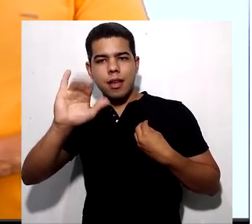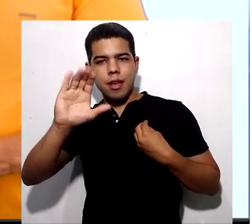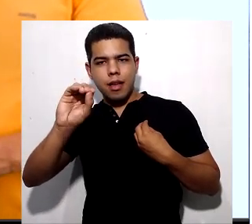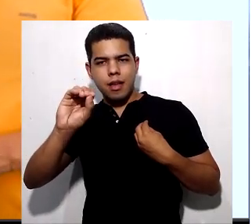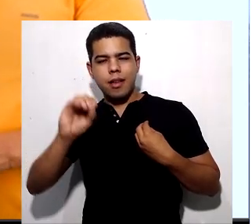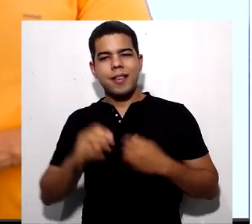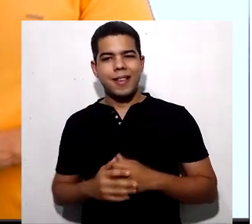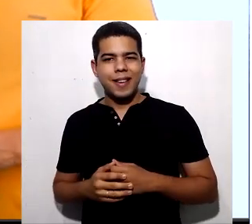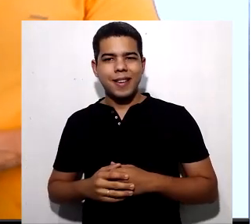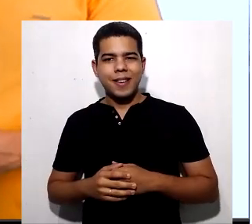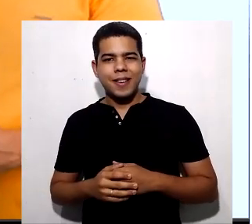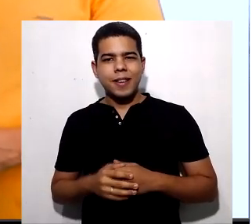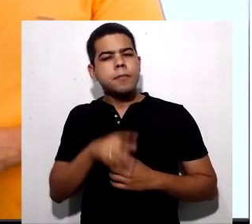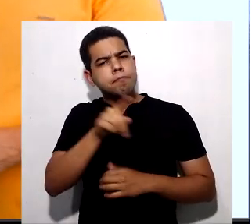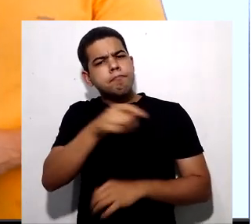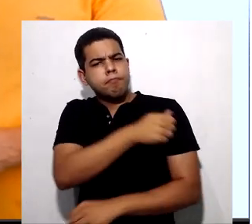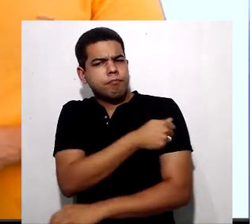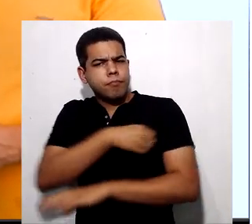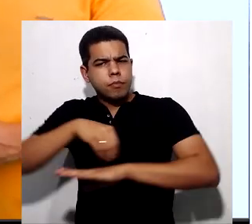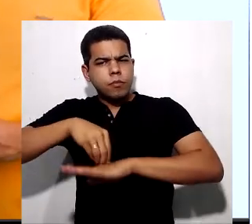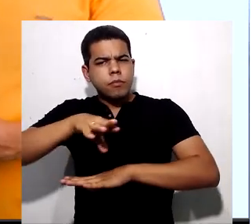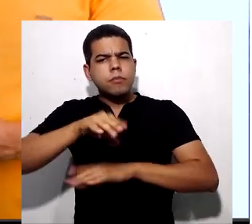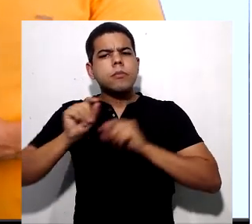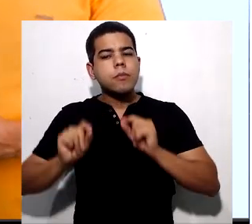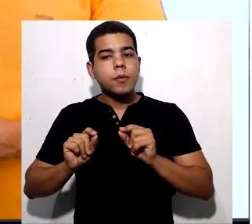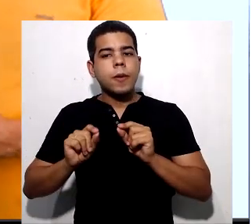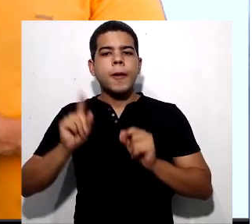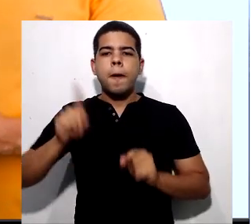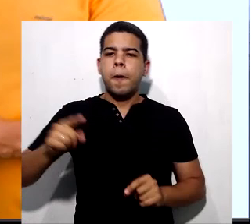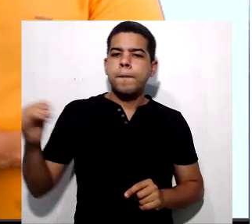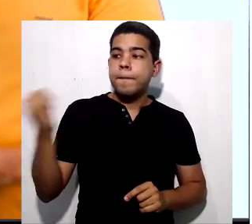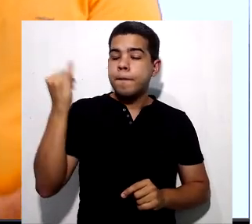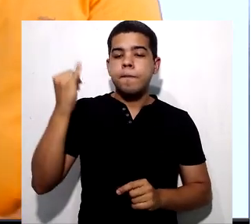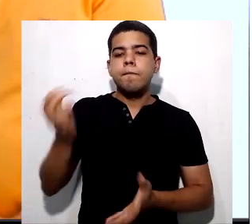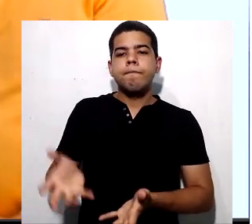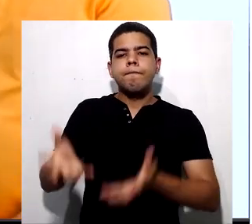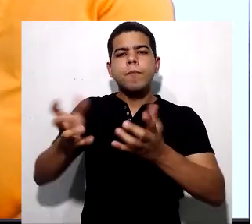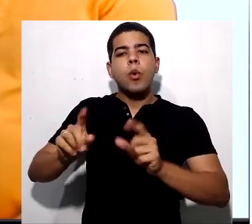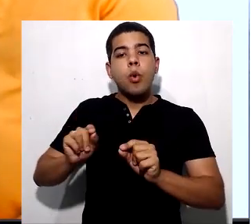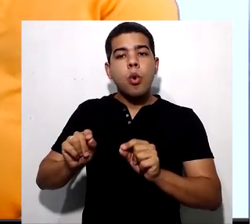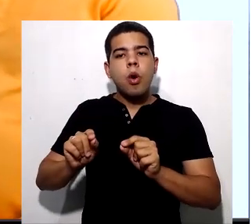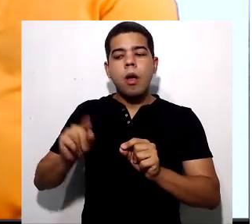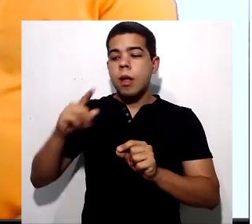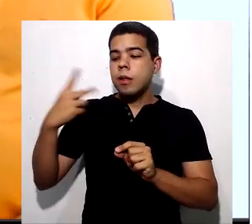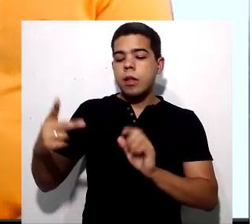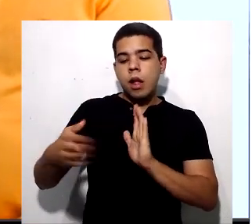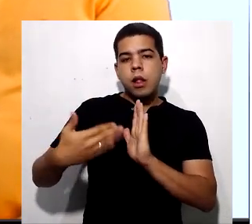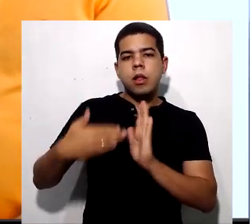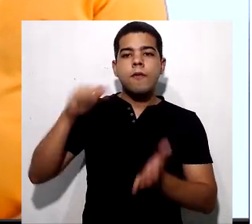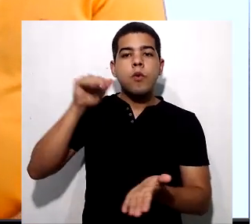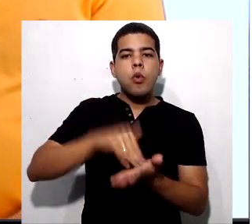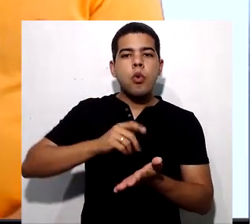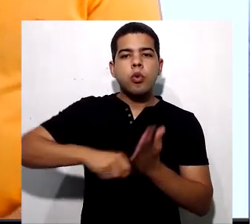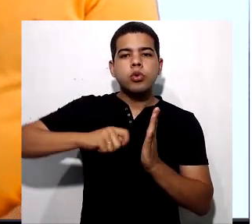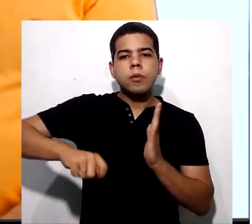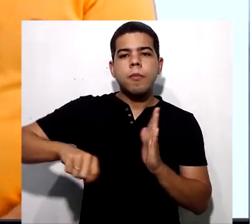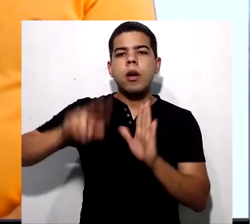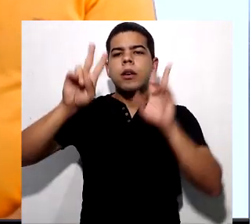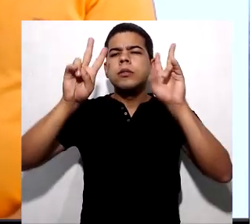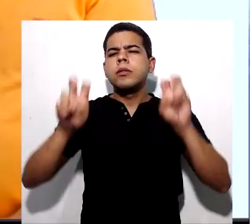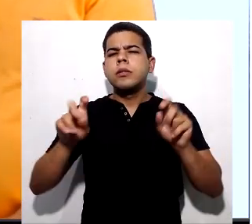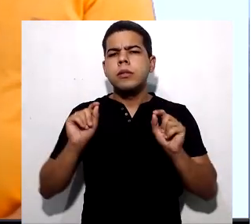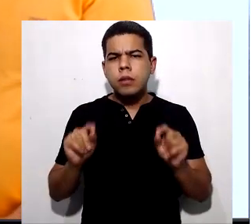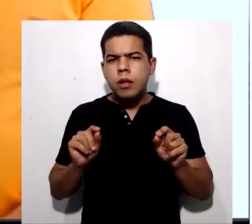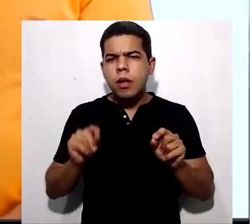de reportar aqui aos nossos estudantes é a seguinte questão. Também é importante salientar que o último livro dela é